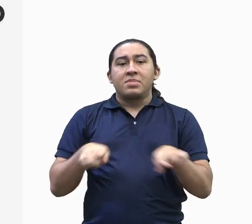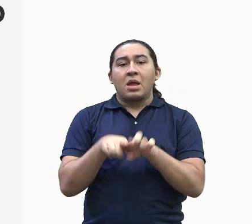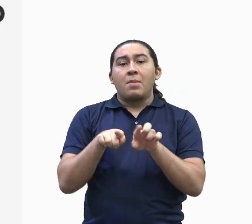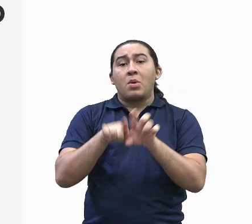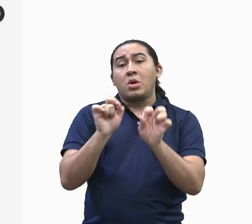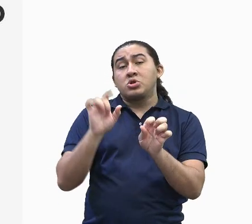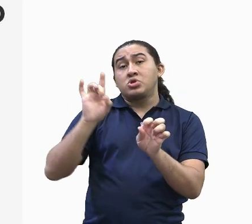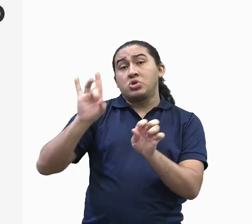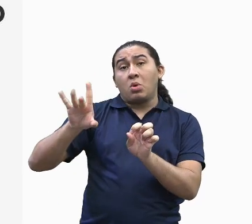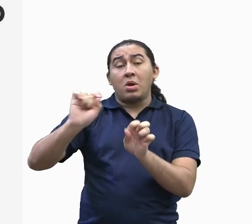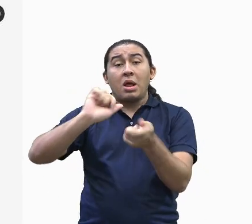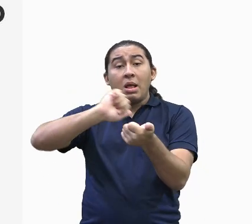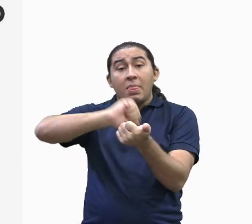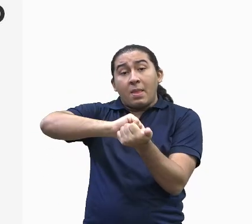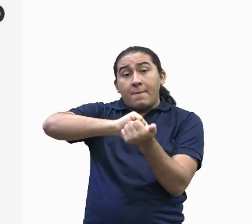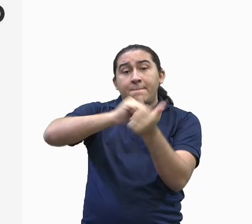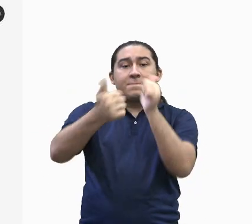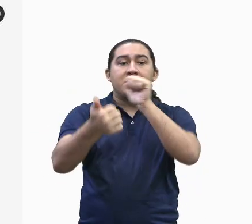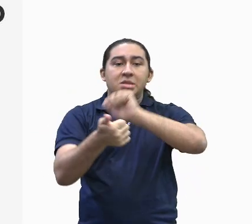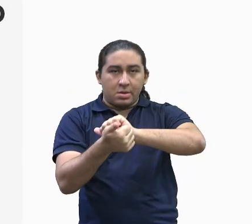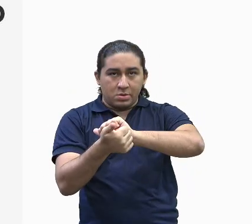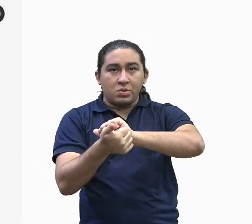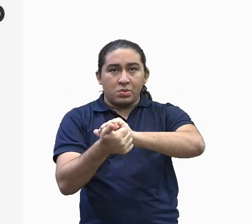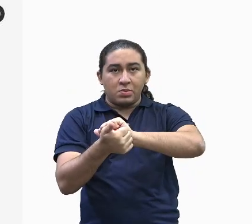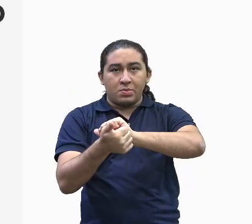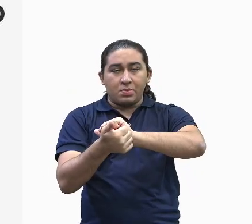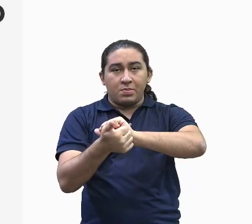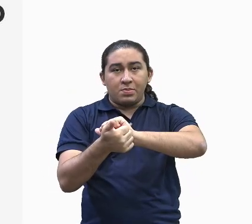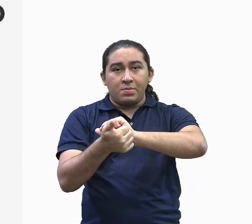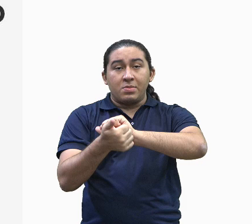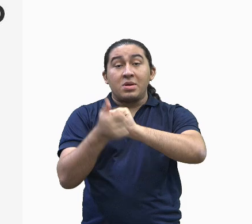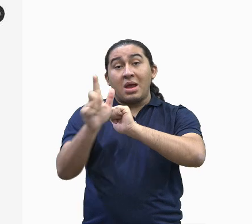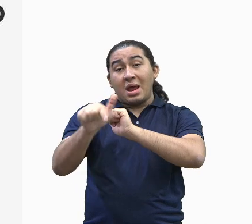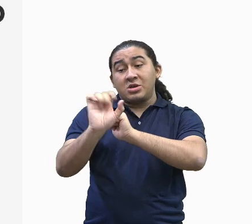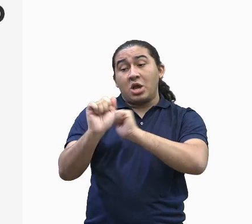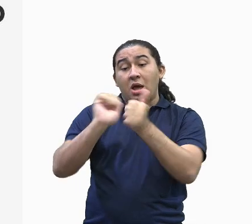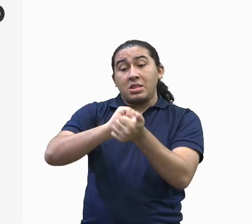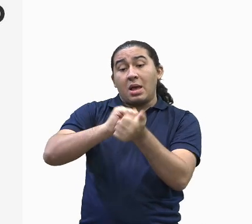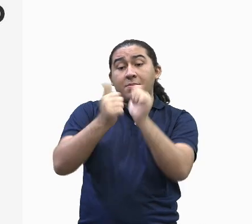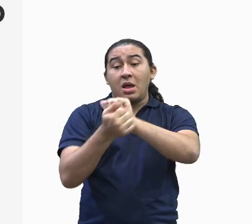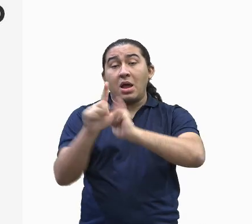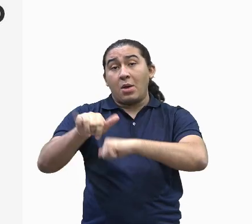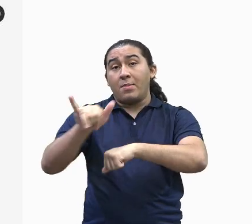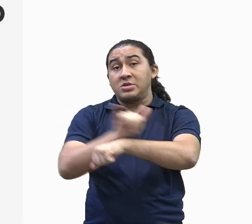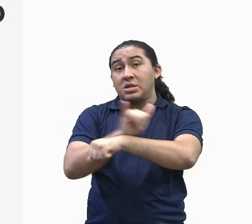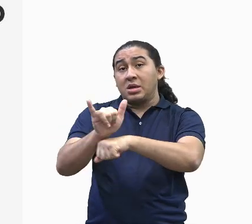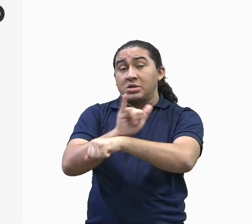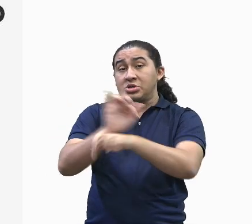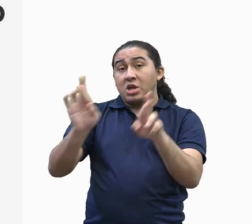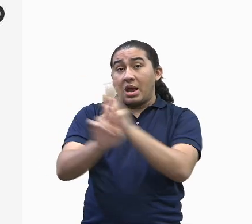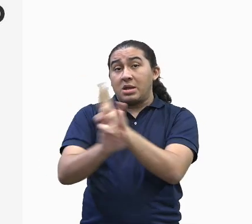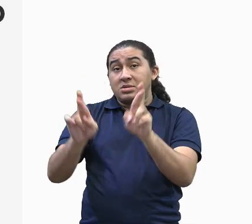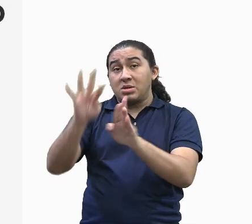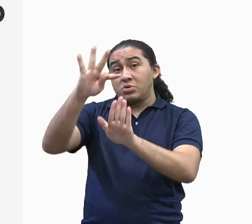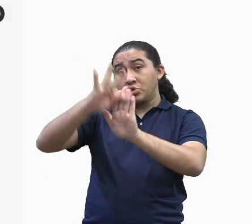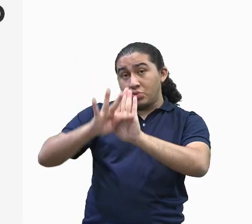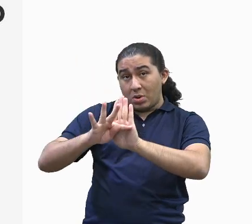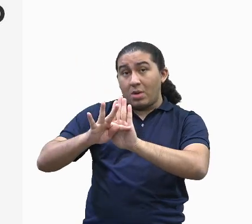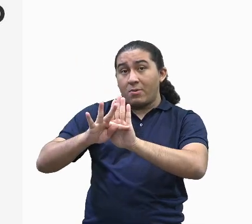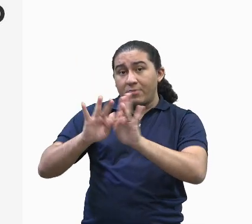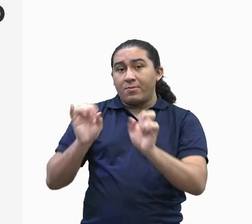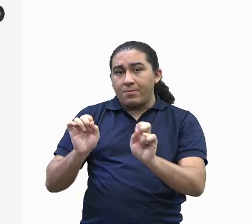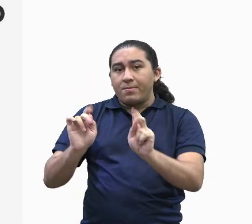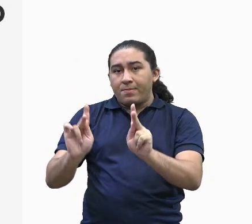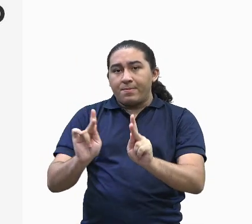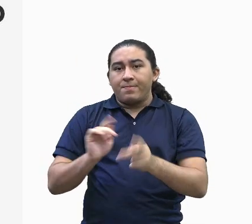adaptando-a. Esse adaptando, turma, é a intertextualidade, é a conversa, tá? É o diálogo